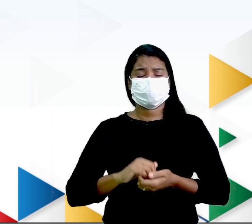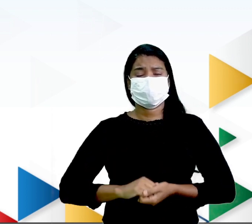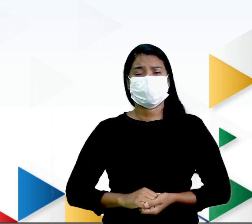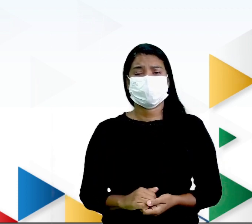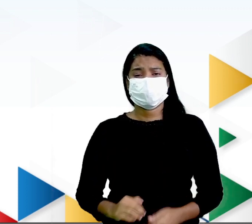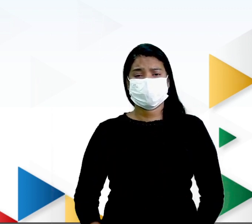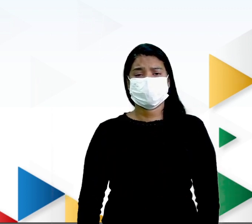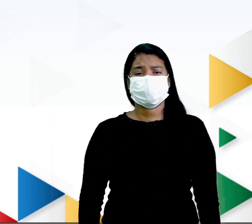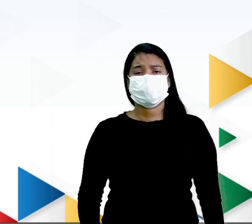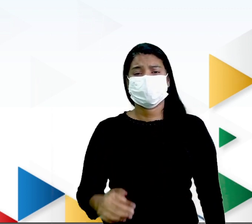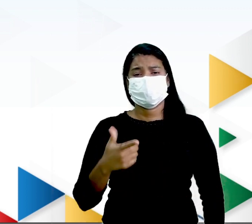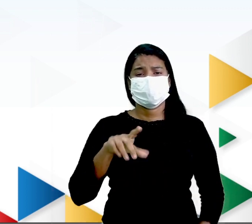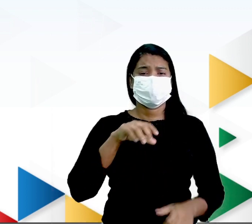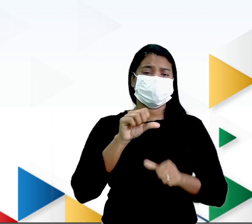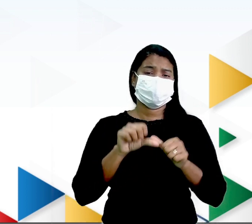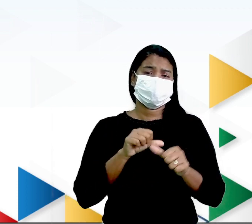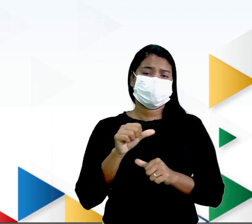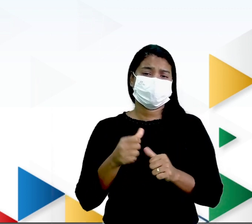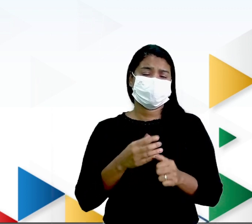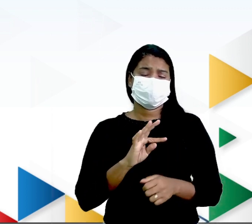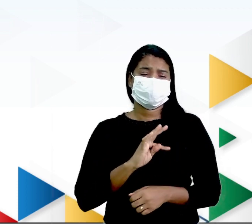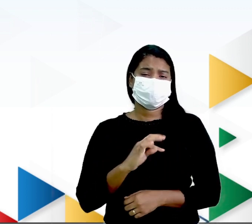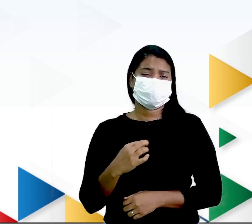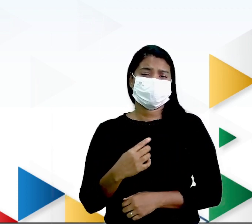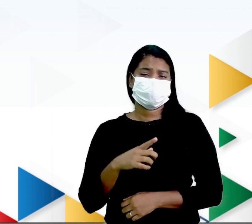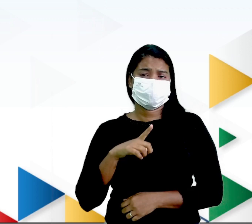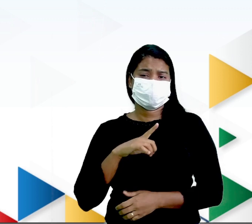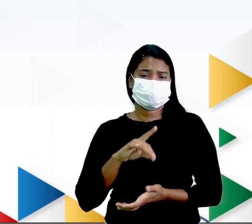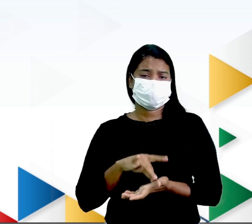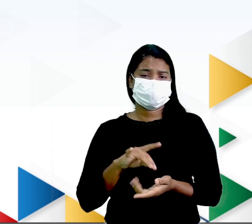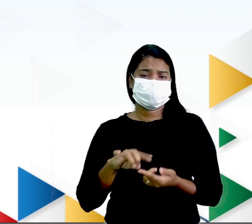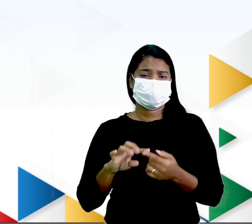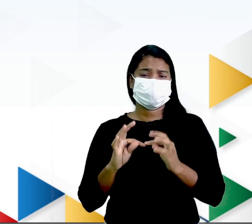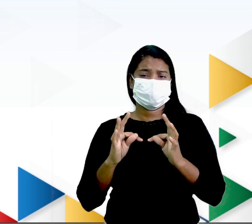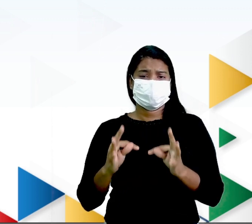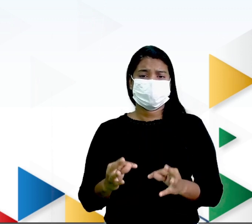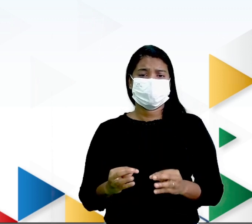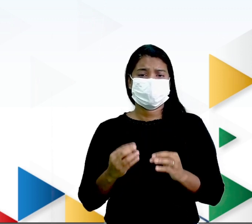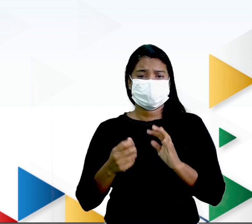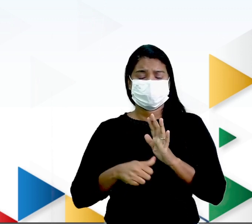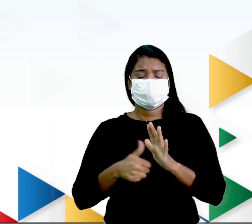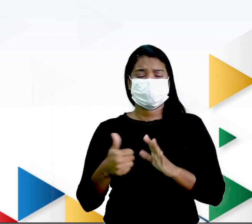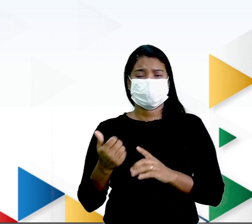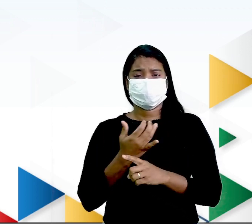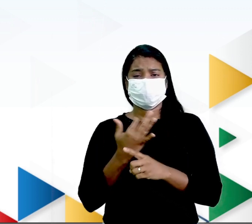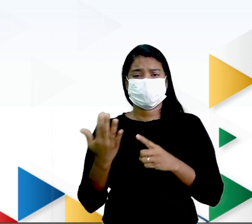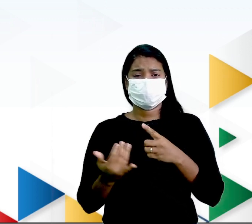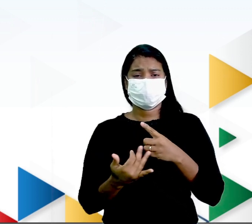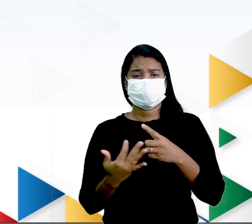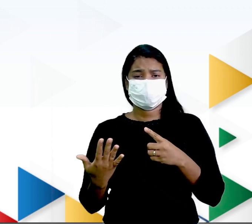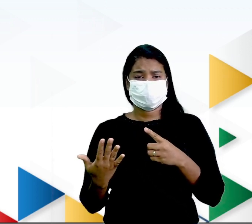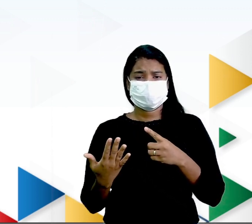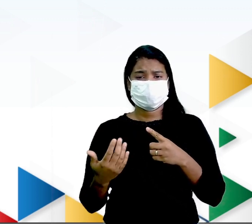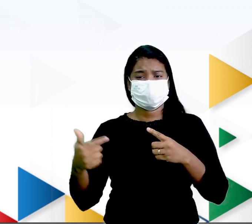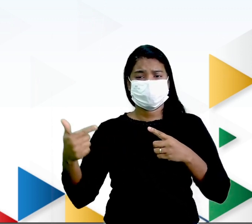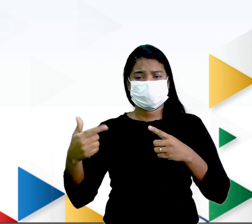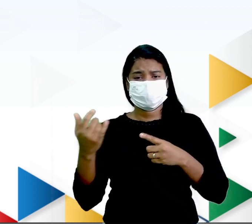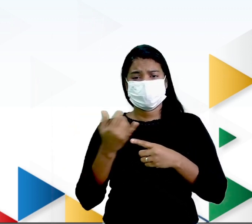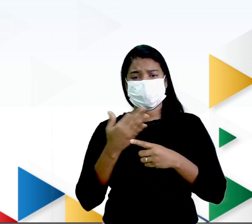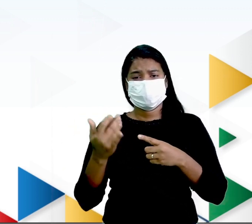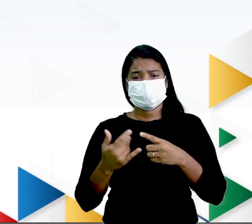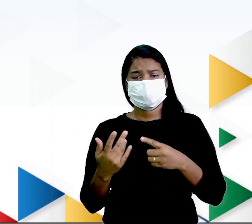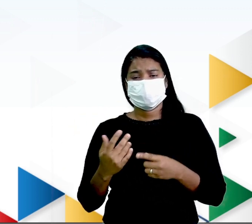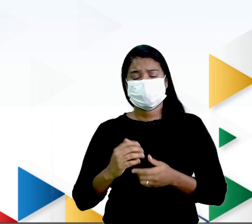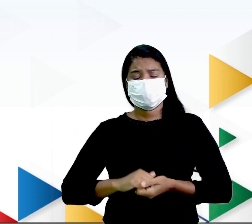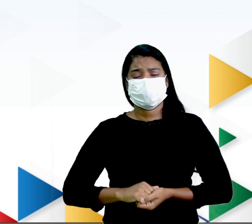não alterou. É uma tática para que eu tenha o todo da primeira fração e o todo da segunda fração com o mesmo valor.